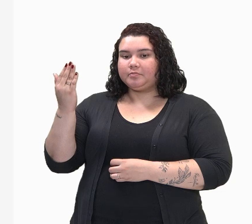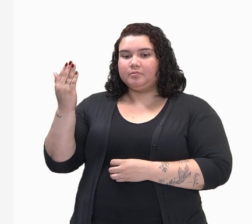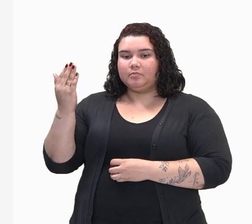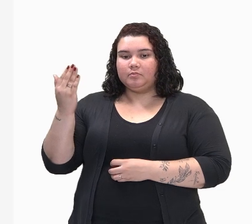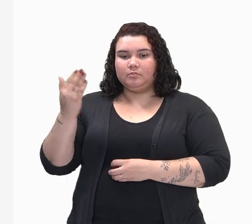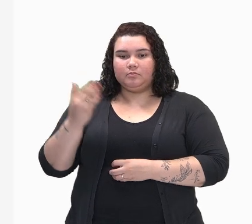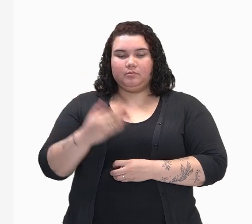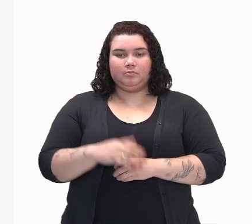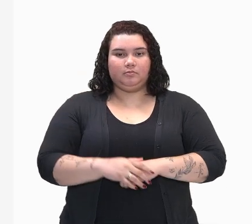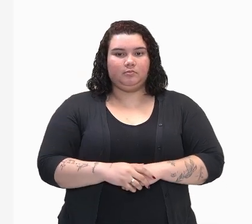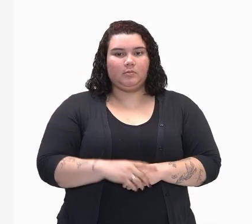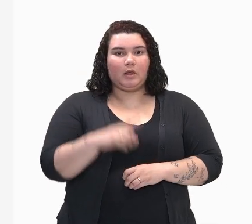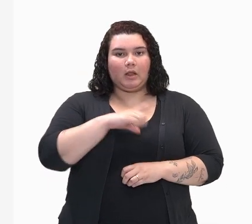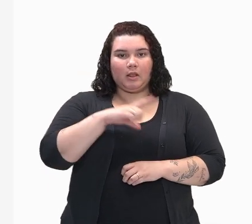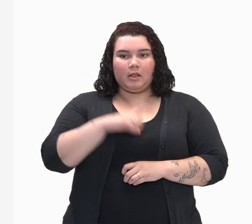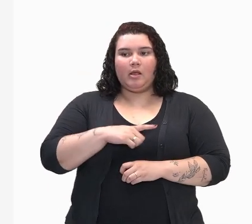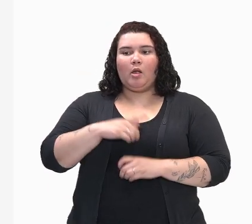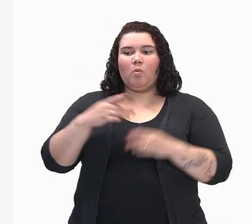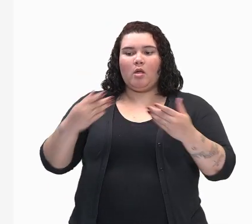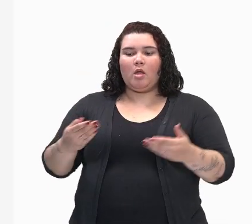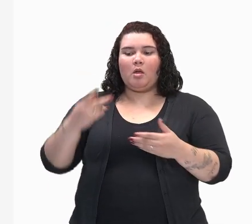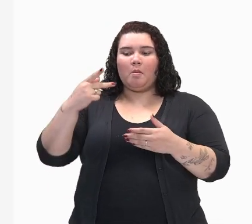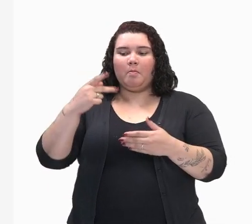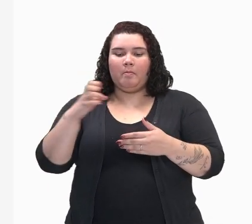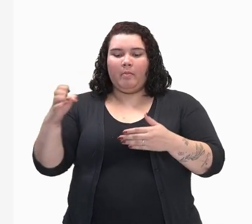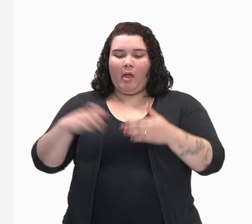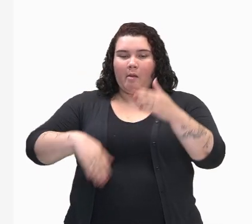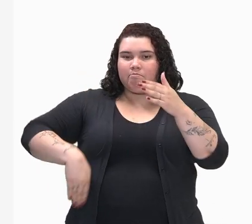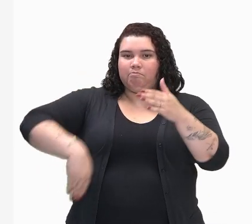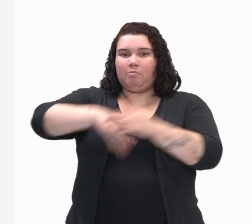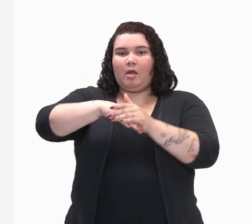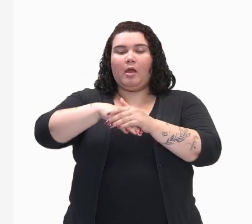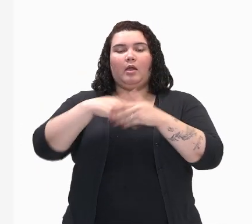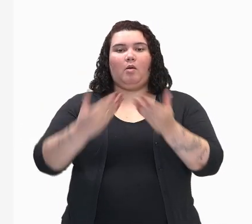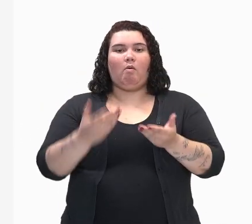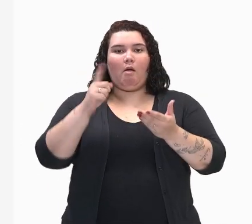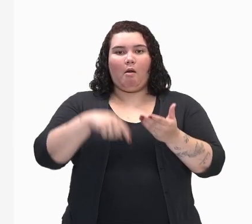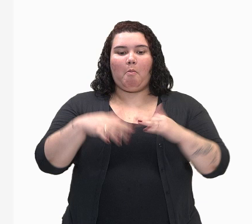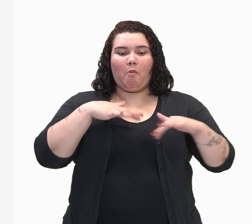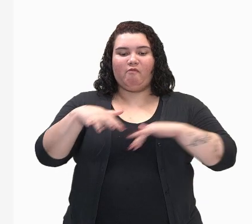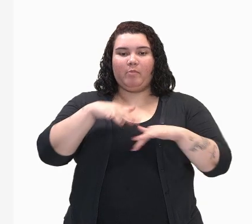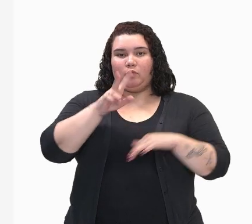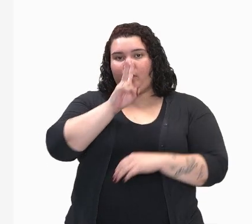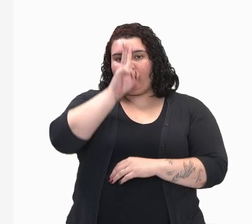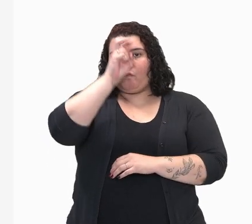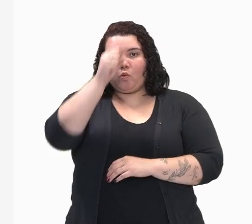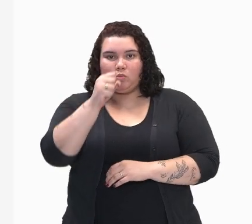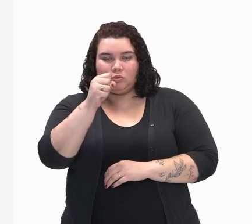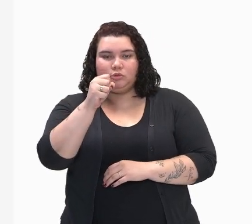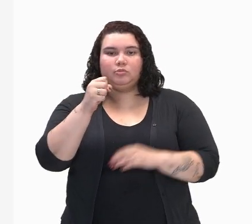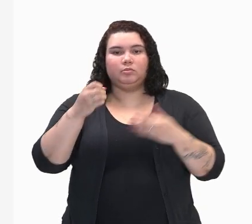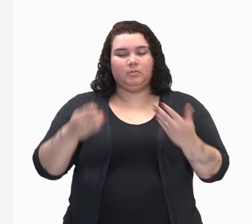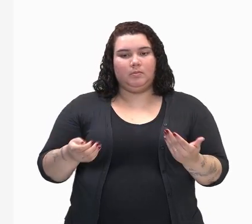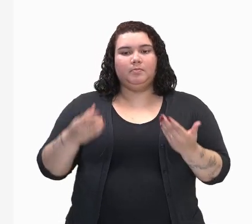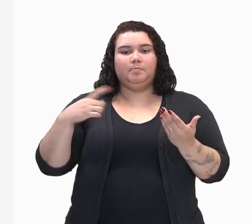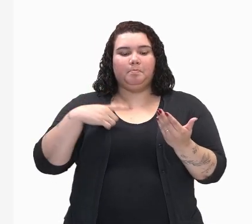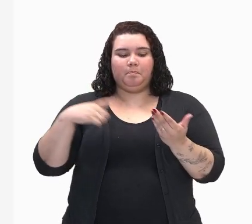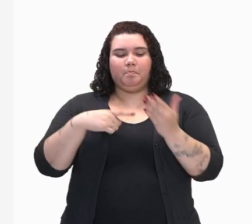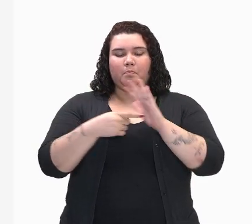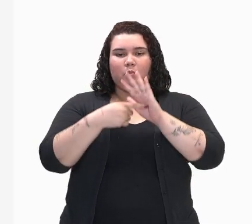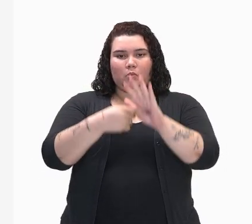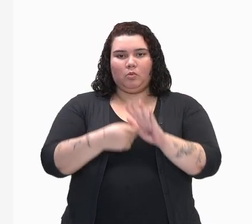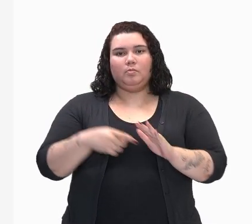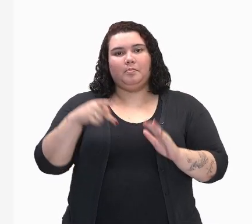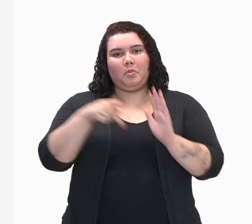imprimiu uma força no balde e causou uma aceleração. Talvez pudesse causar também um outro efeito importante da força,